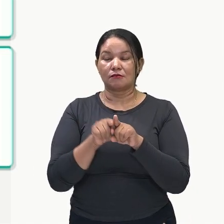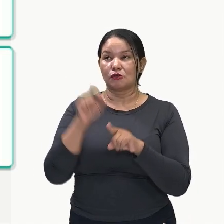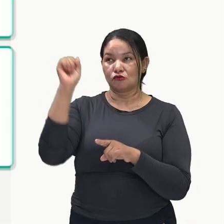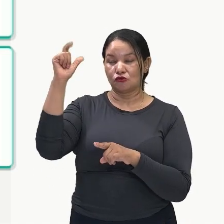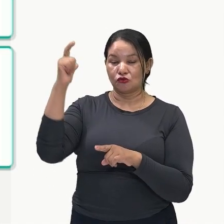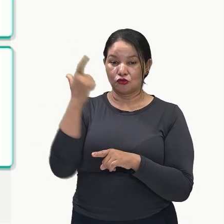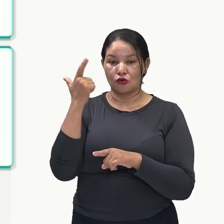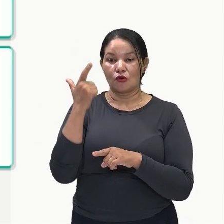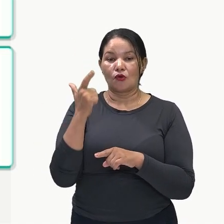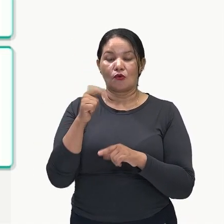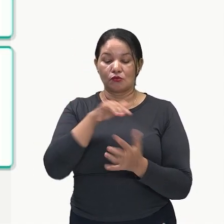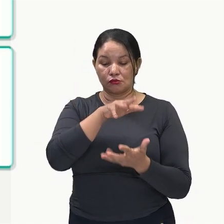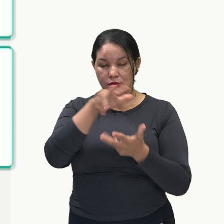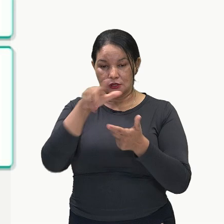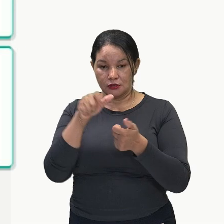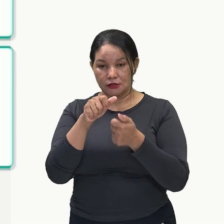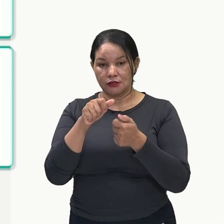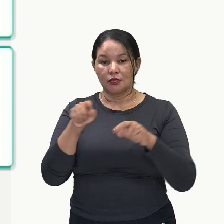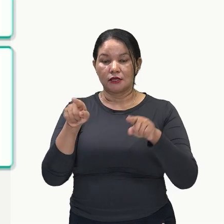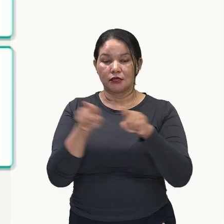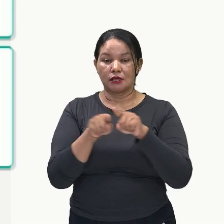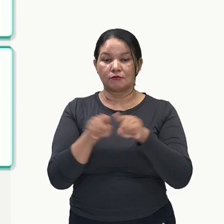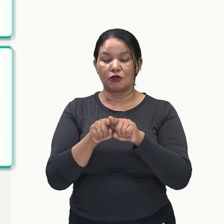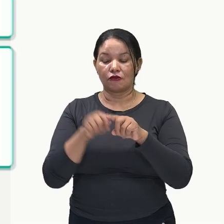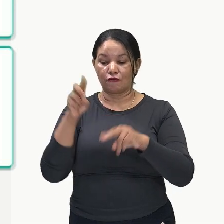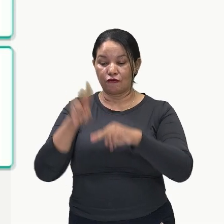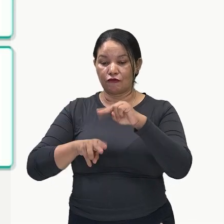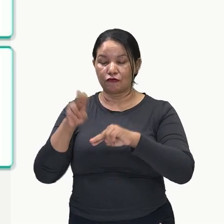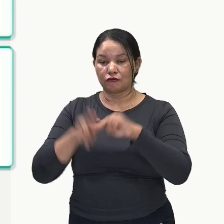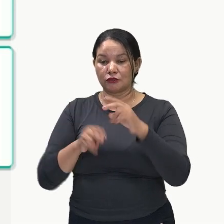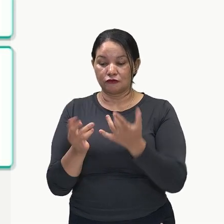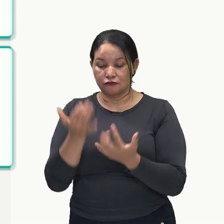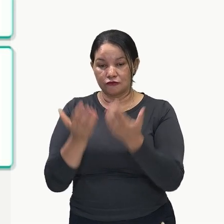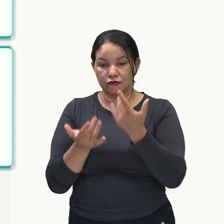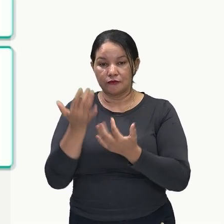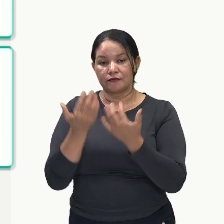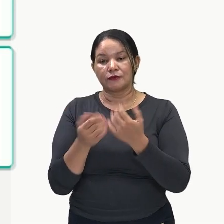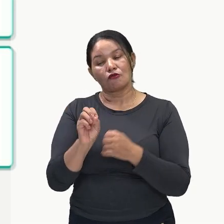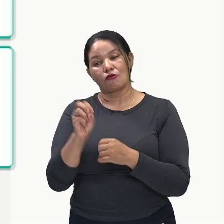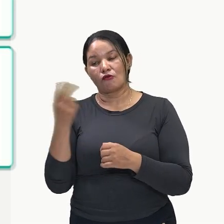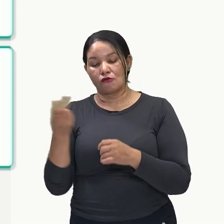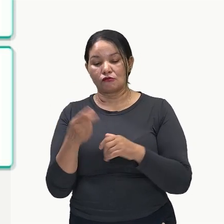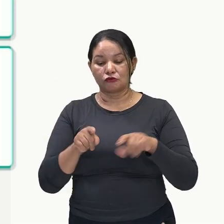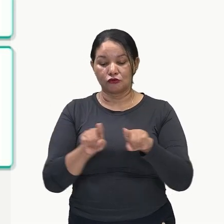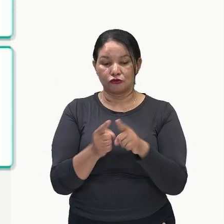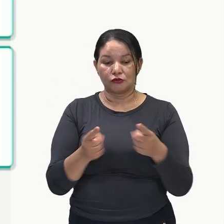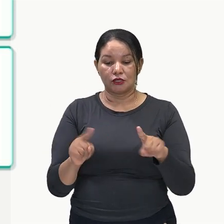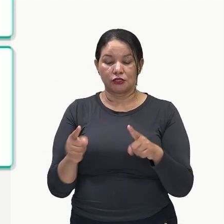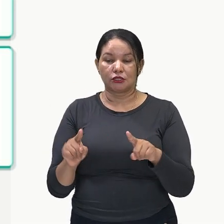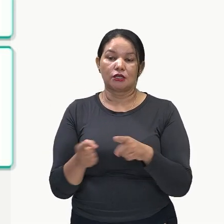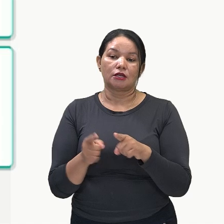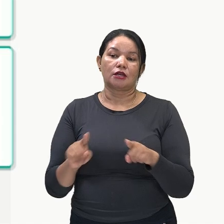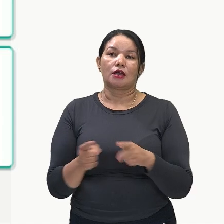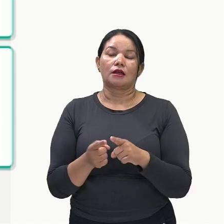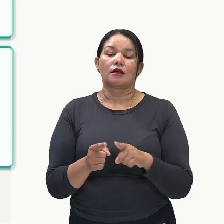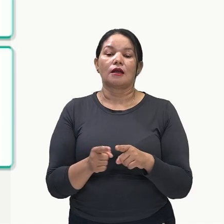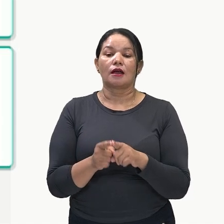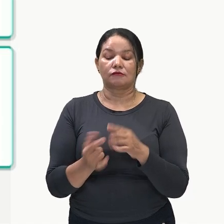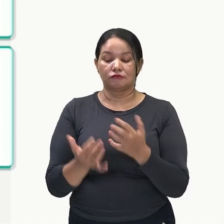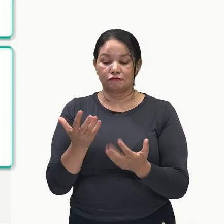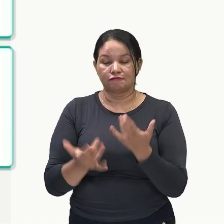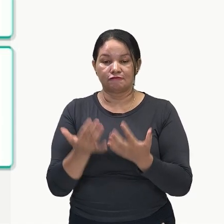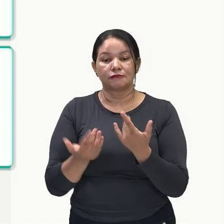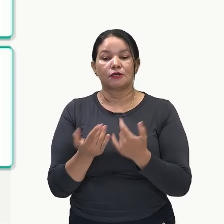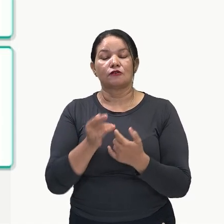o planeta, o calor de uma fogueira ou de uma churrasqueira. Todos esses são exemplos de